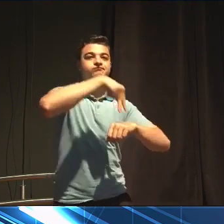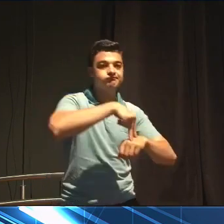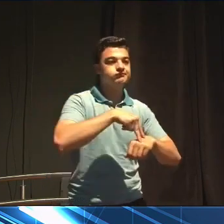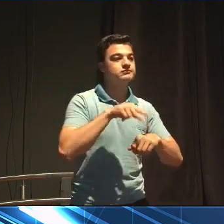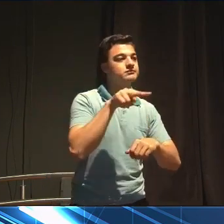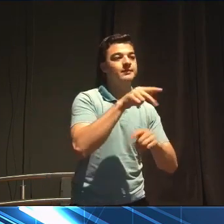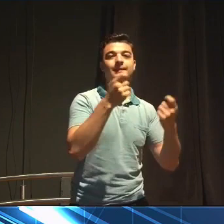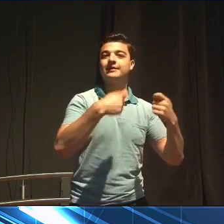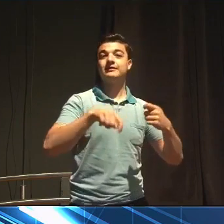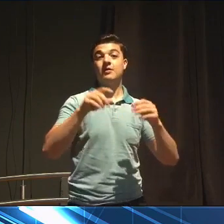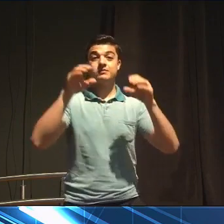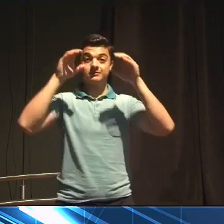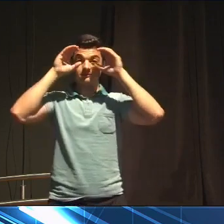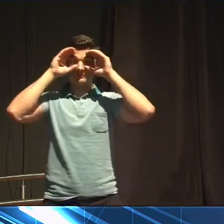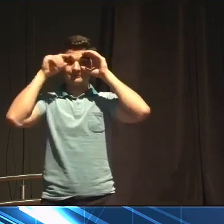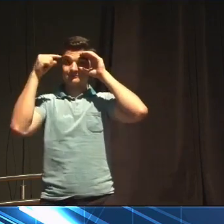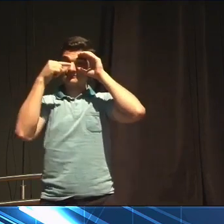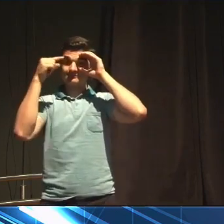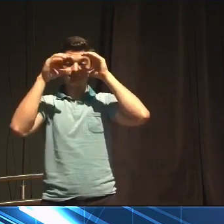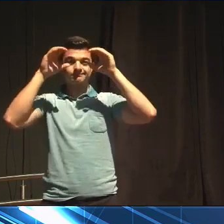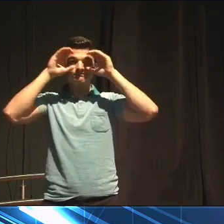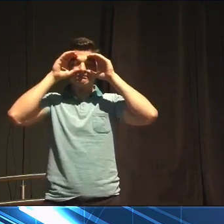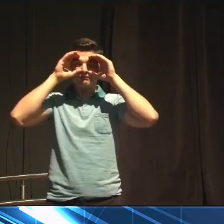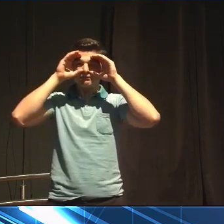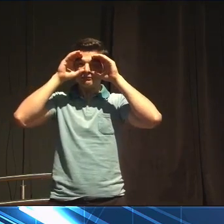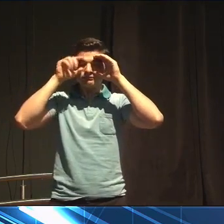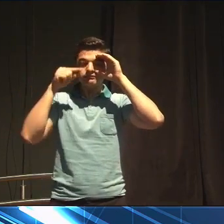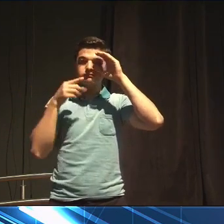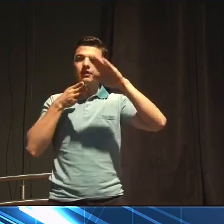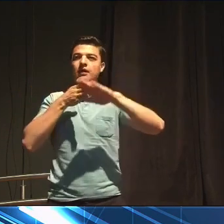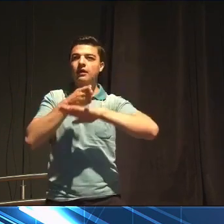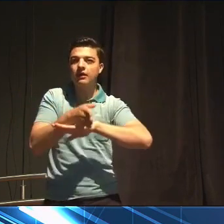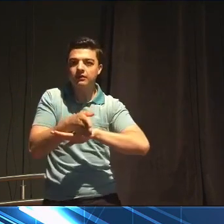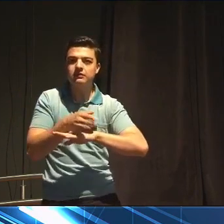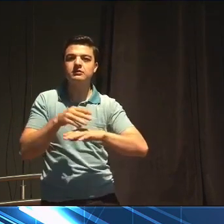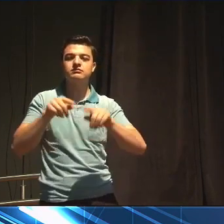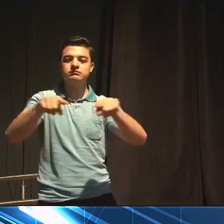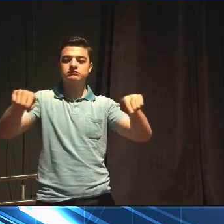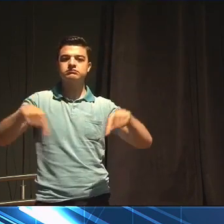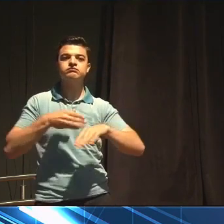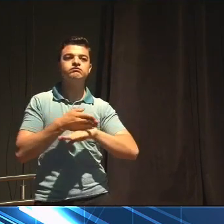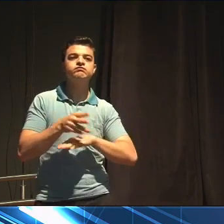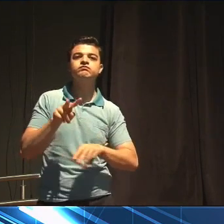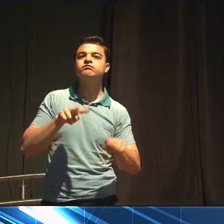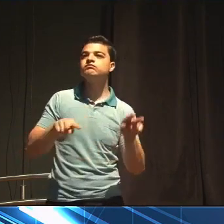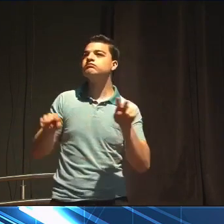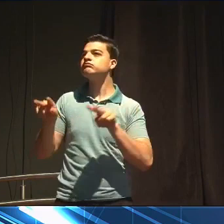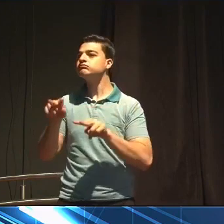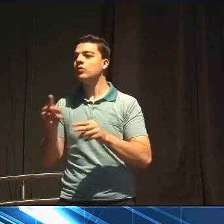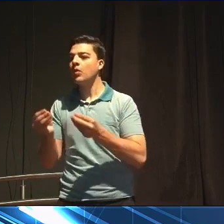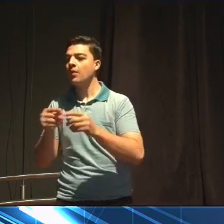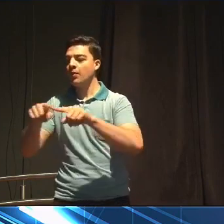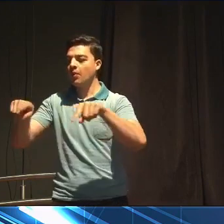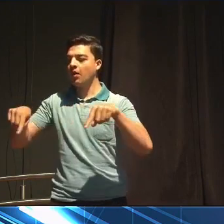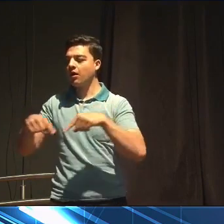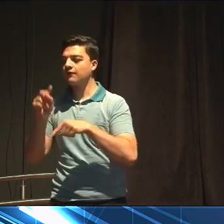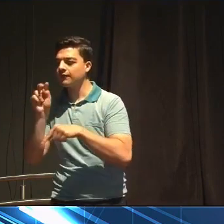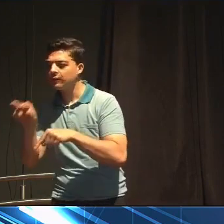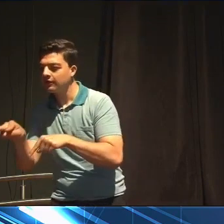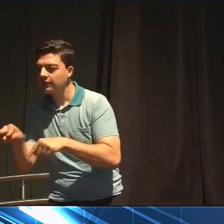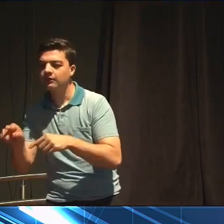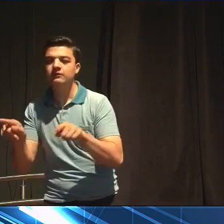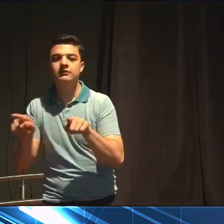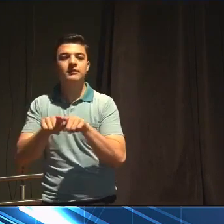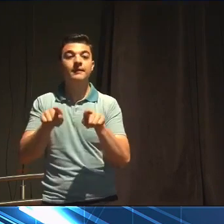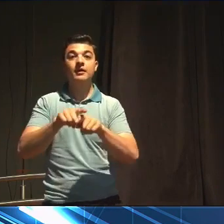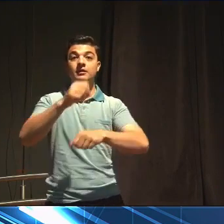realismo, né, e o que eu achei mais interessante lá, você consegue subir no andar onde vai estar o seu apartamento e ver a vista que